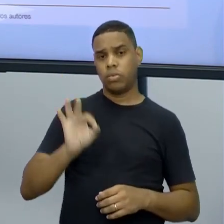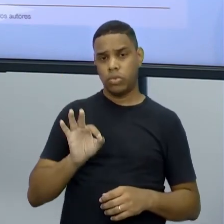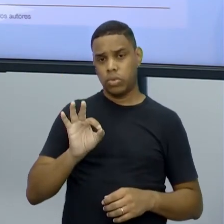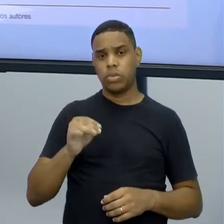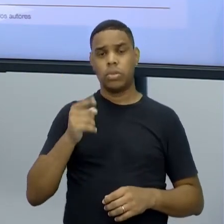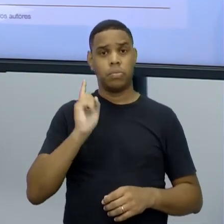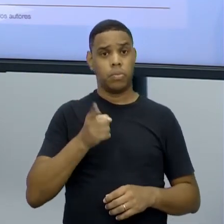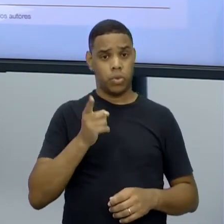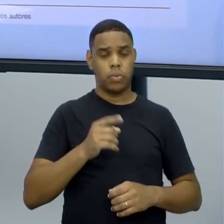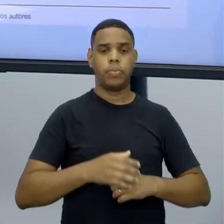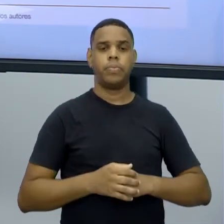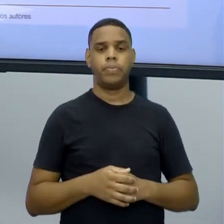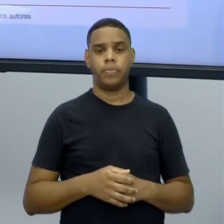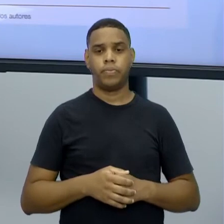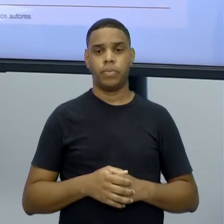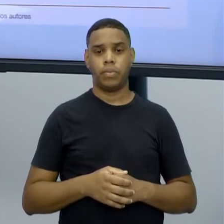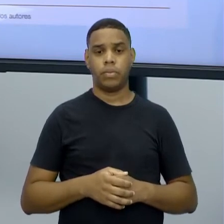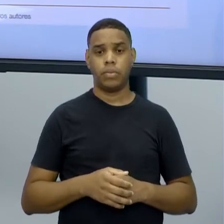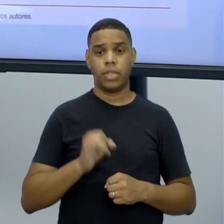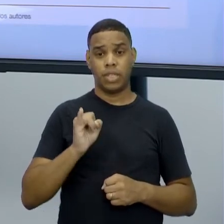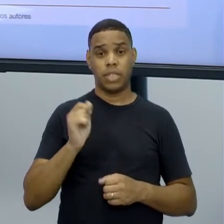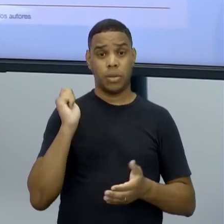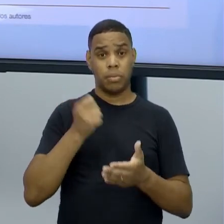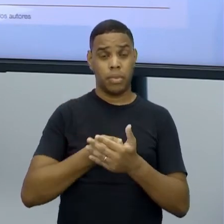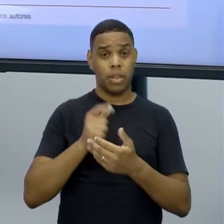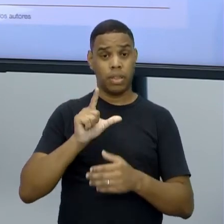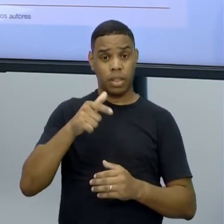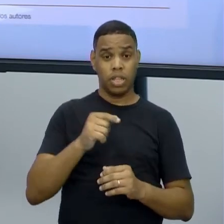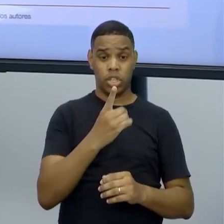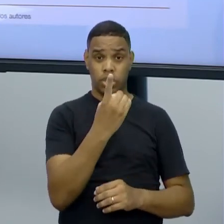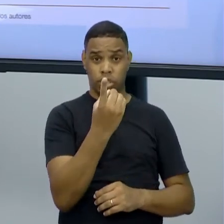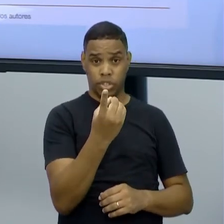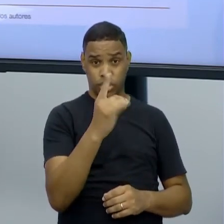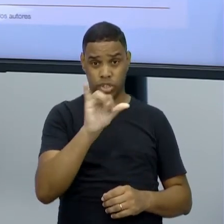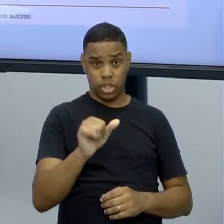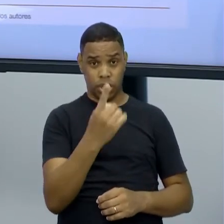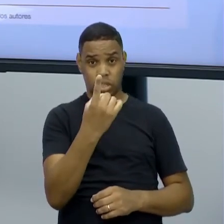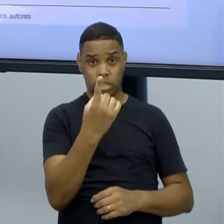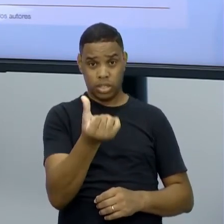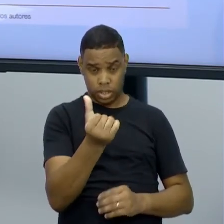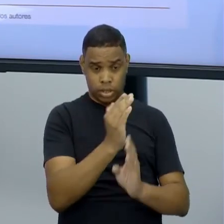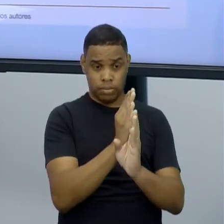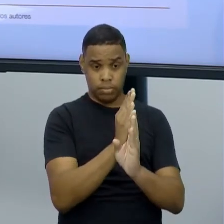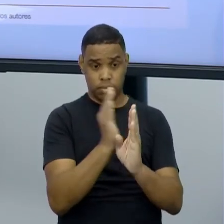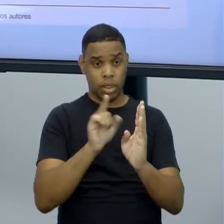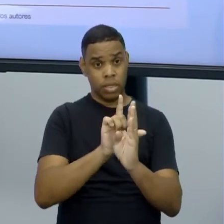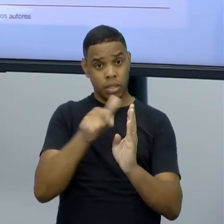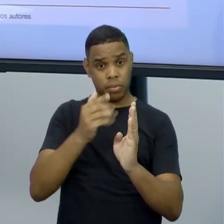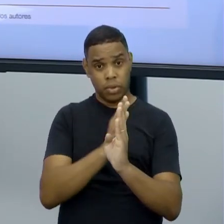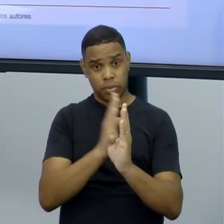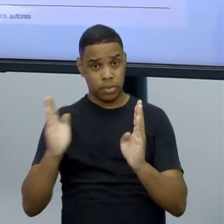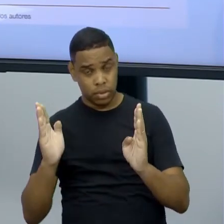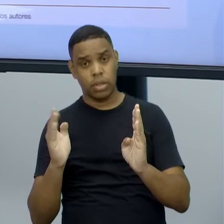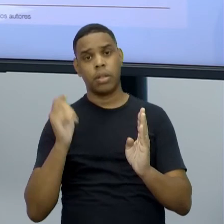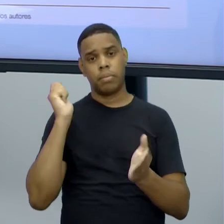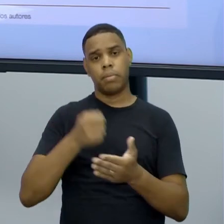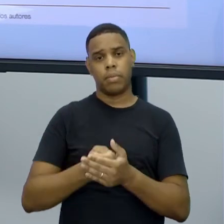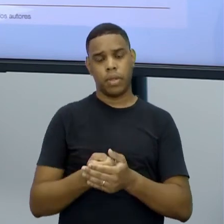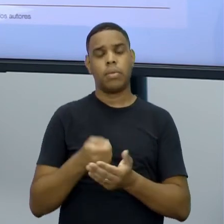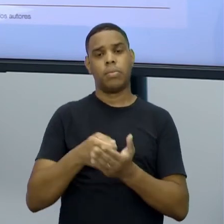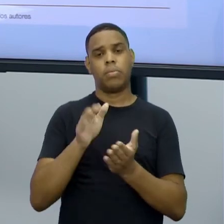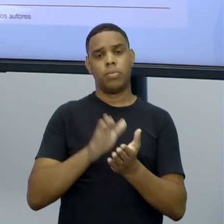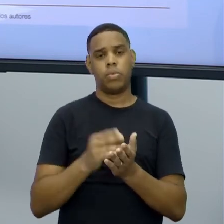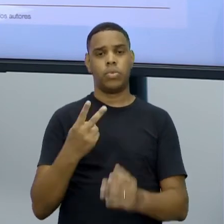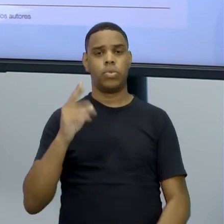valor de R$1.000. E se eu pagar depois do dia 16, que é depois do vencimento, eu vou ter uma multa fixa de 2%,